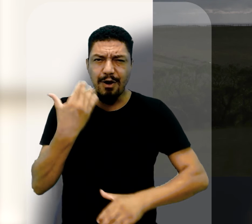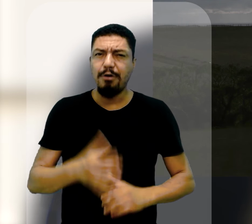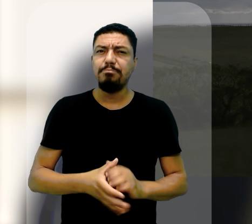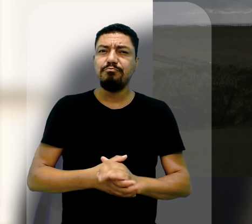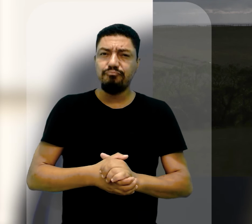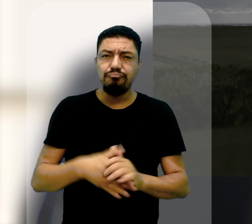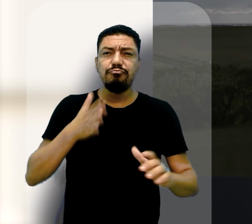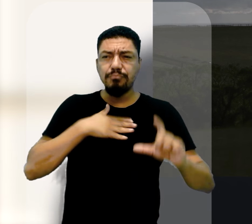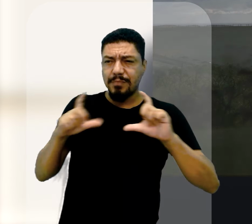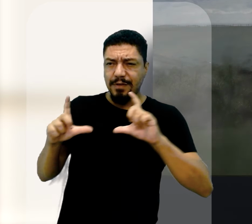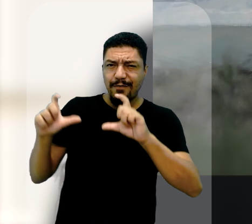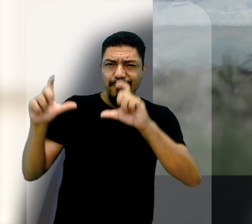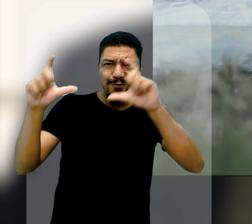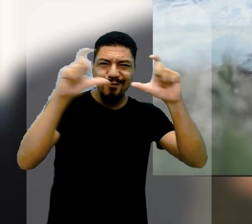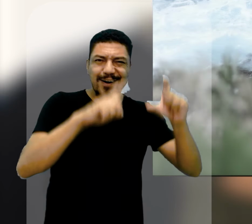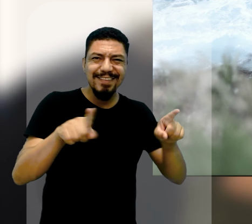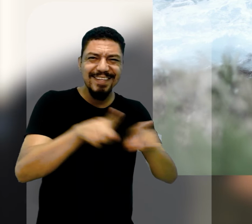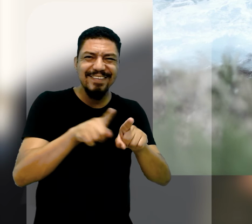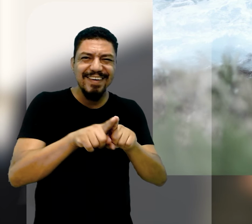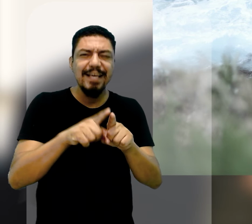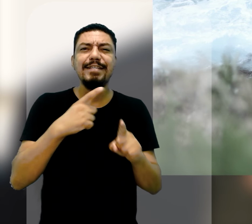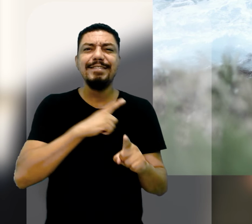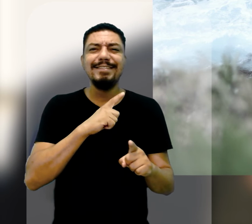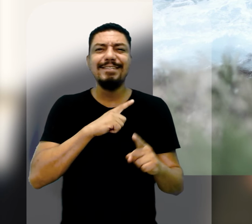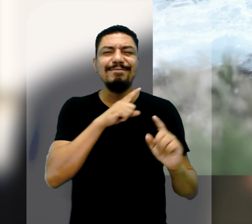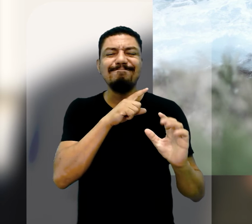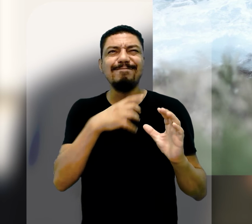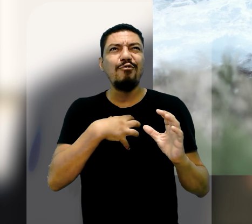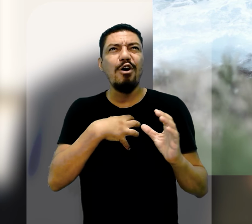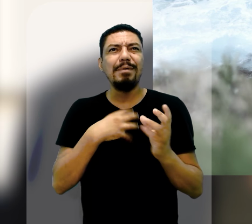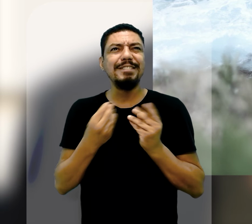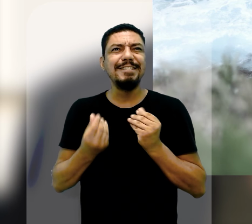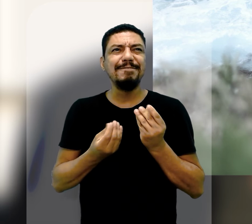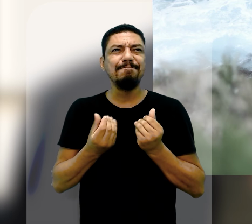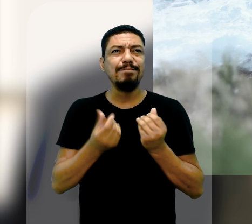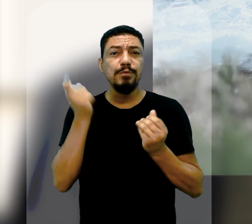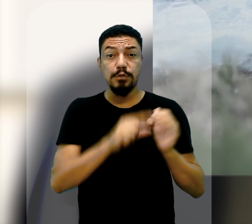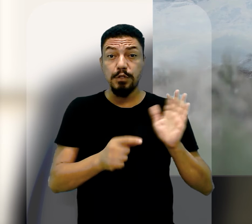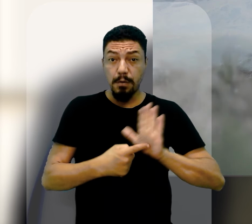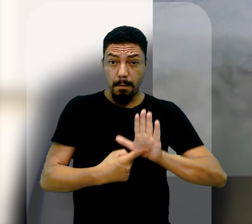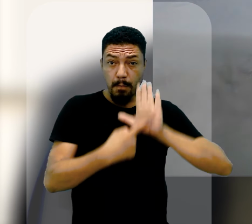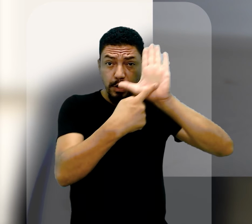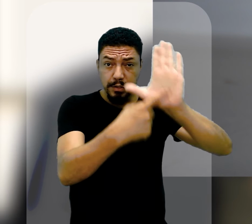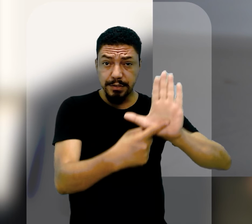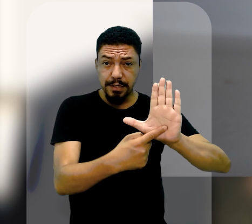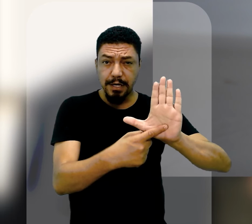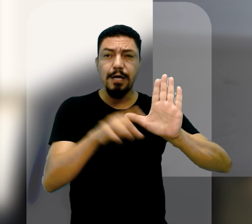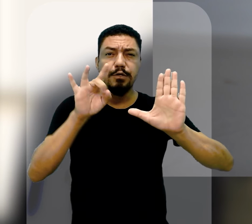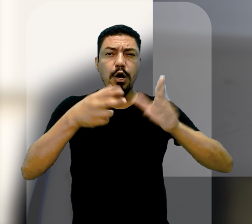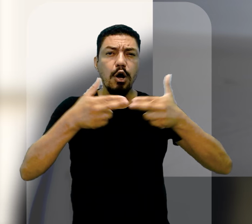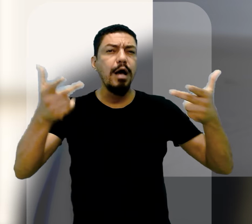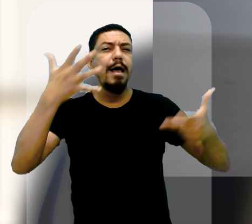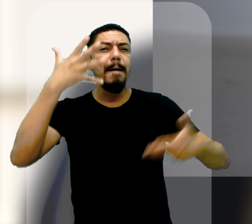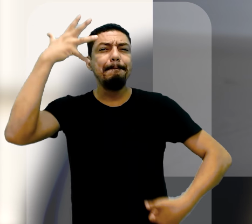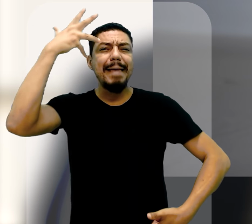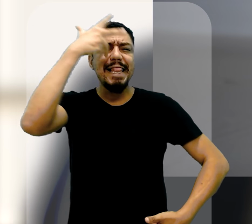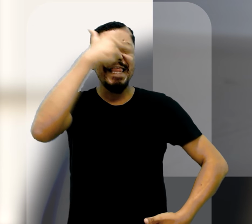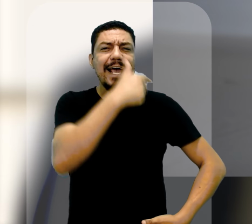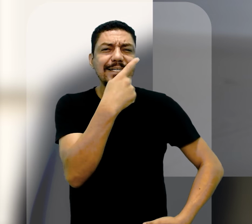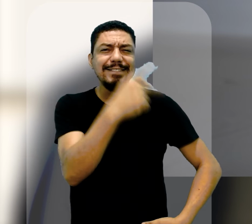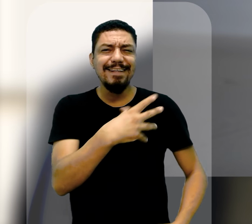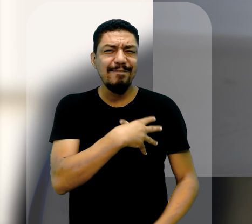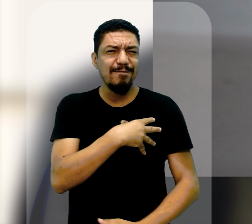fotos também eram de um cunho para mostrar não só o belo dos filhos que estão